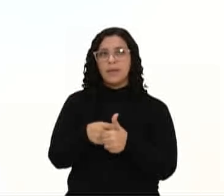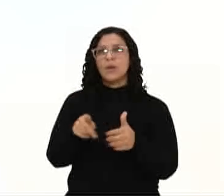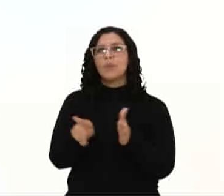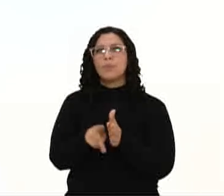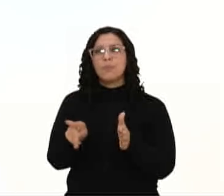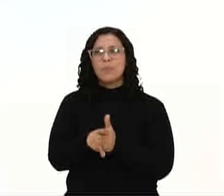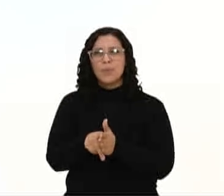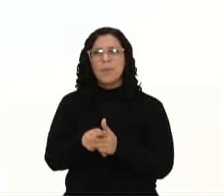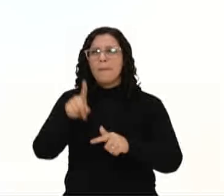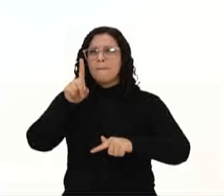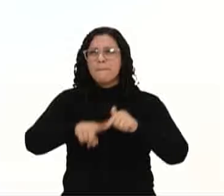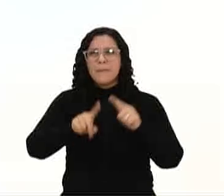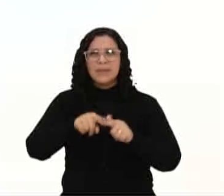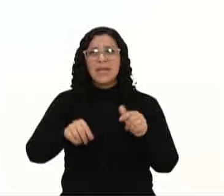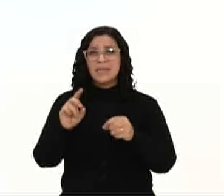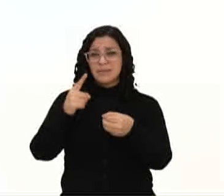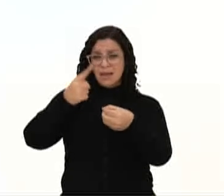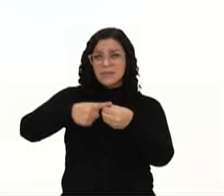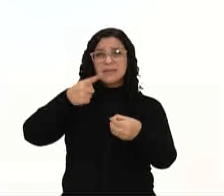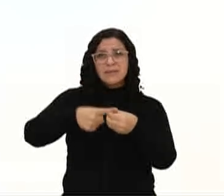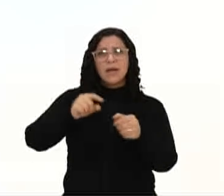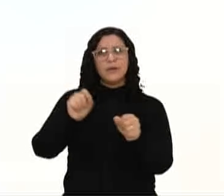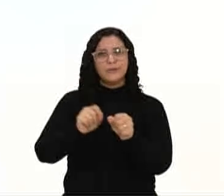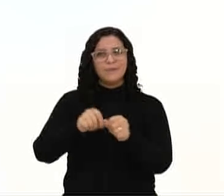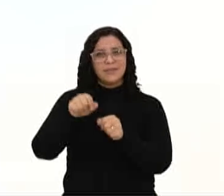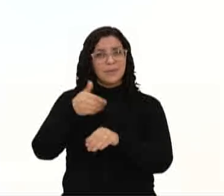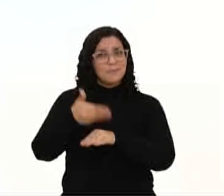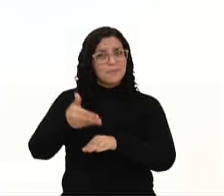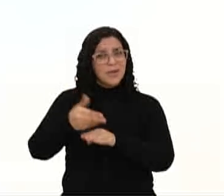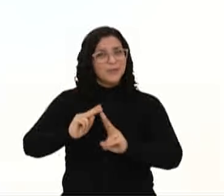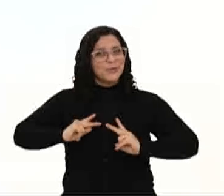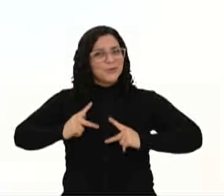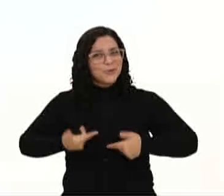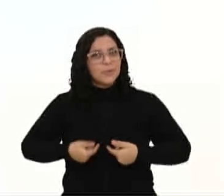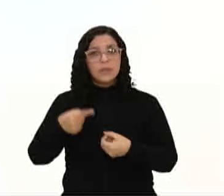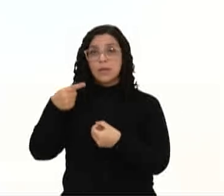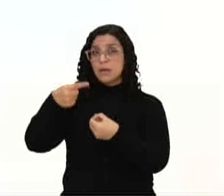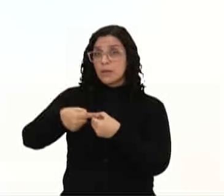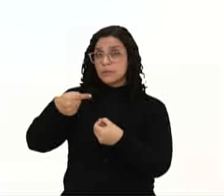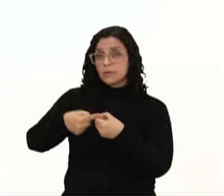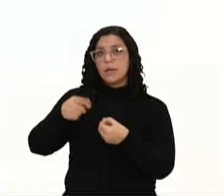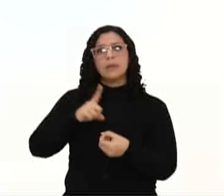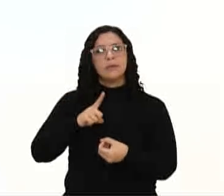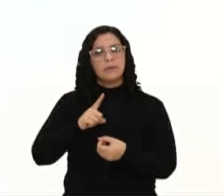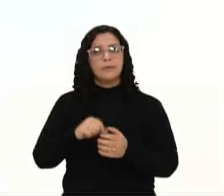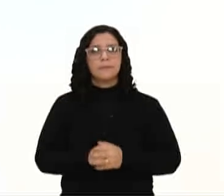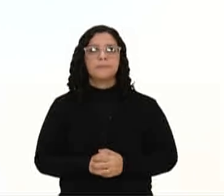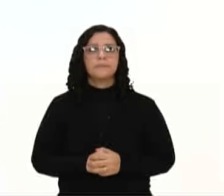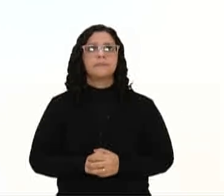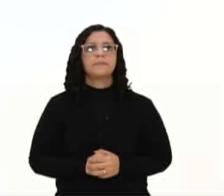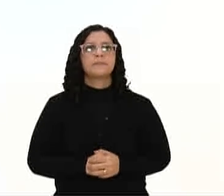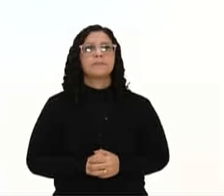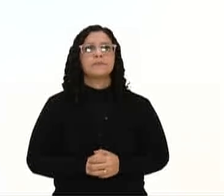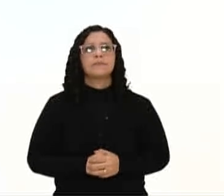da vida urbana, aquilo que é produzido a partir das atividades nas áreas urbanas, nas cidades,